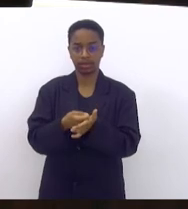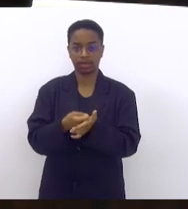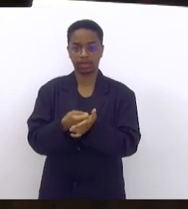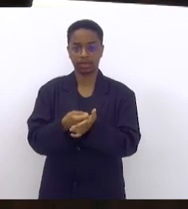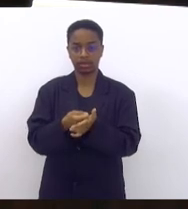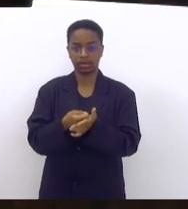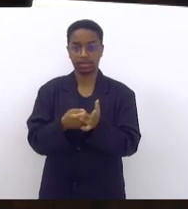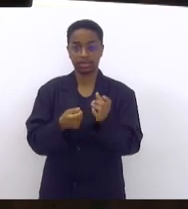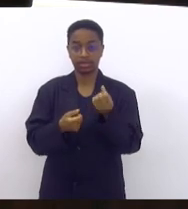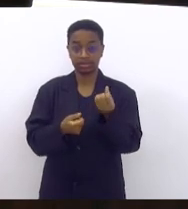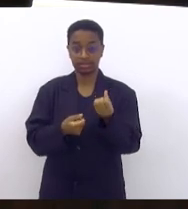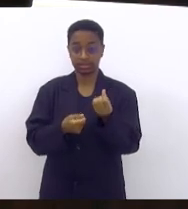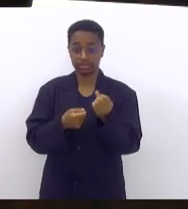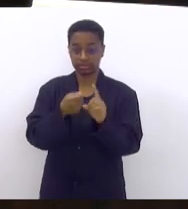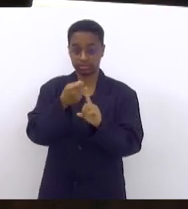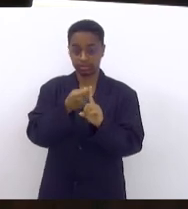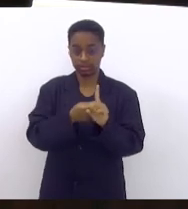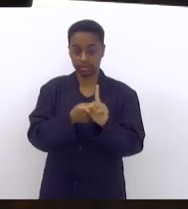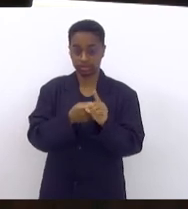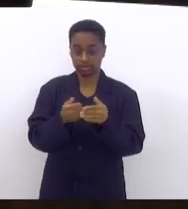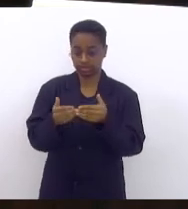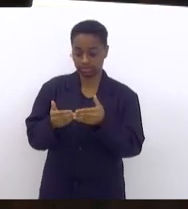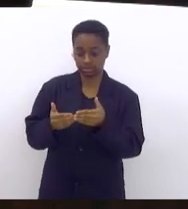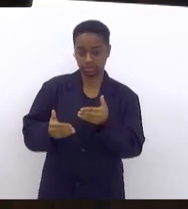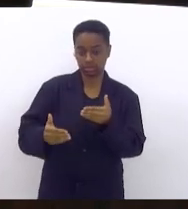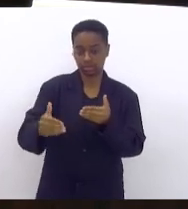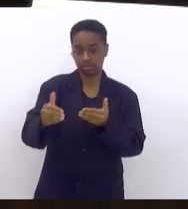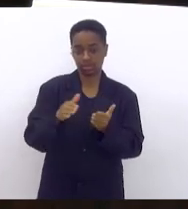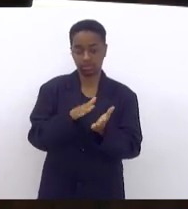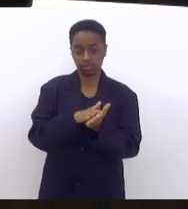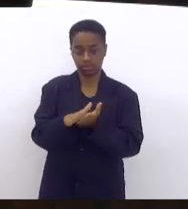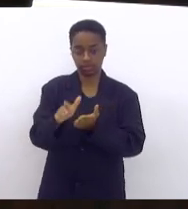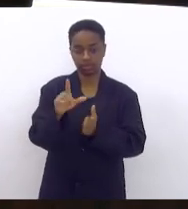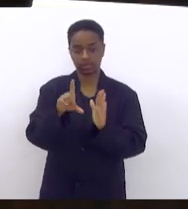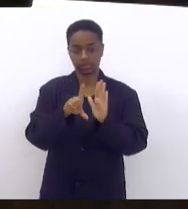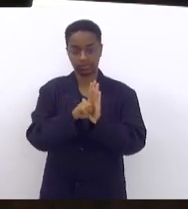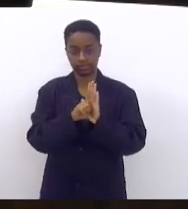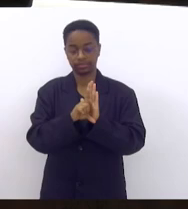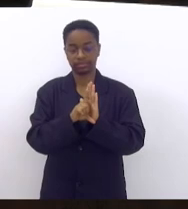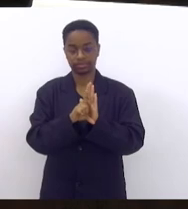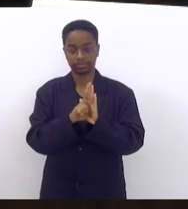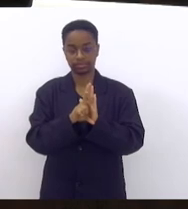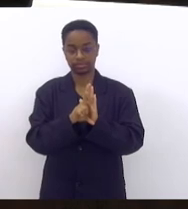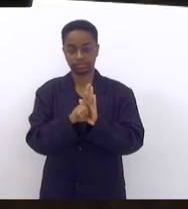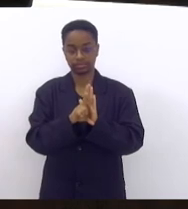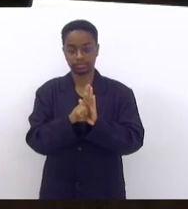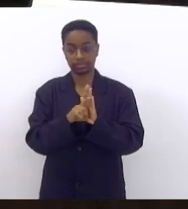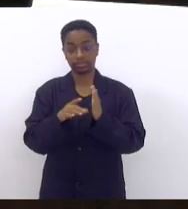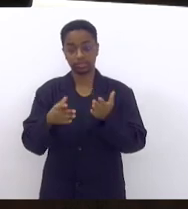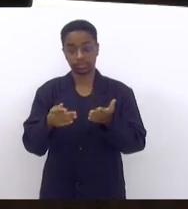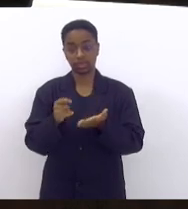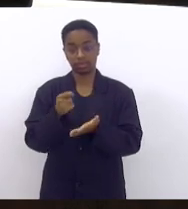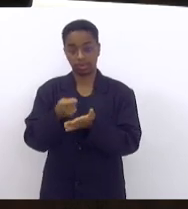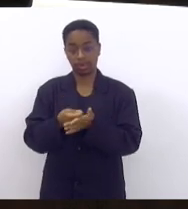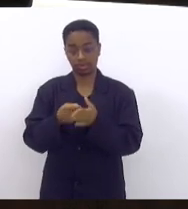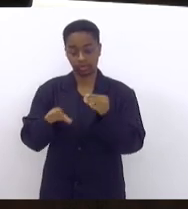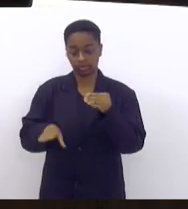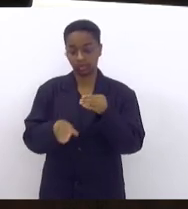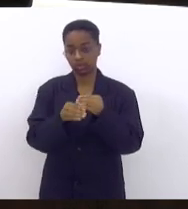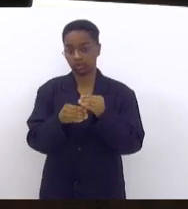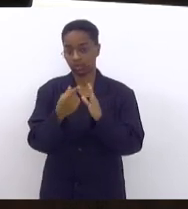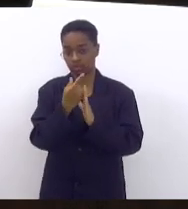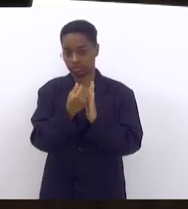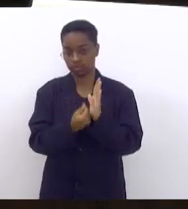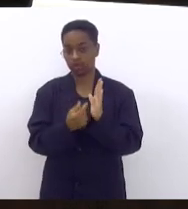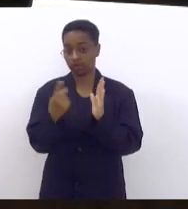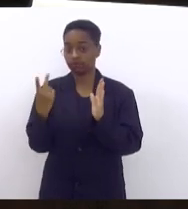aos 6 meses a partir da publicação da lei, o pagamento ele foi incluído no orçamento, o valor ele